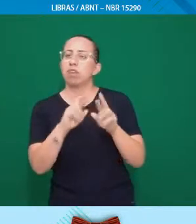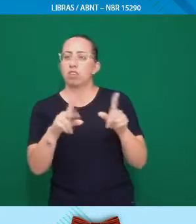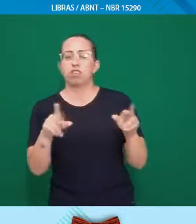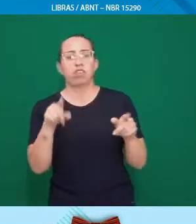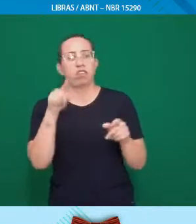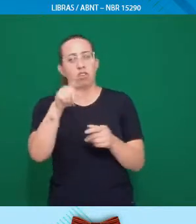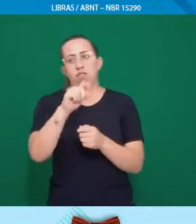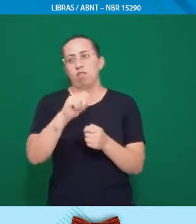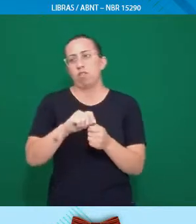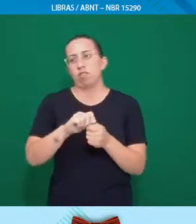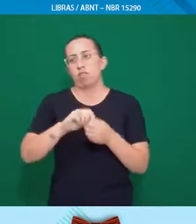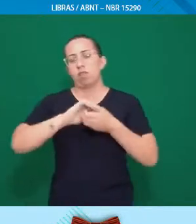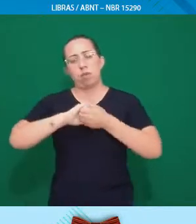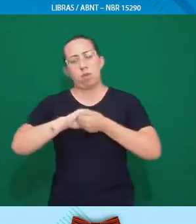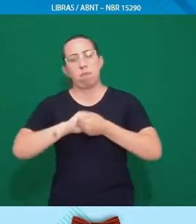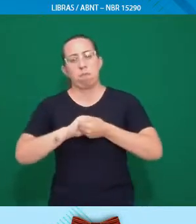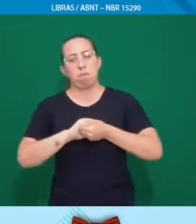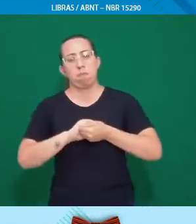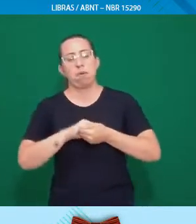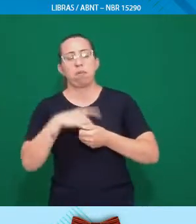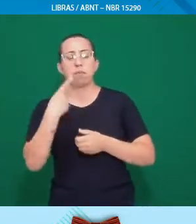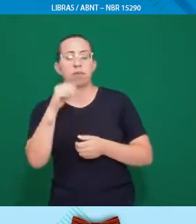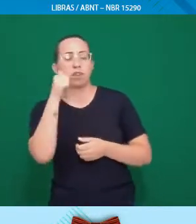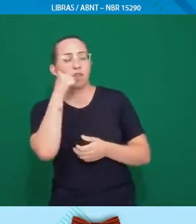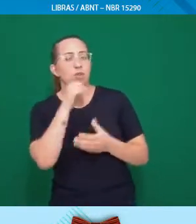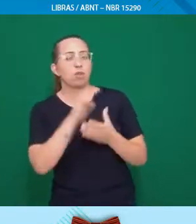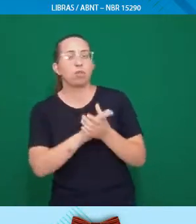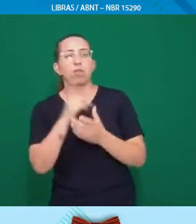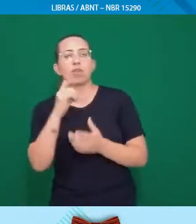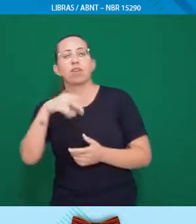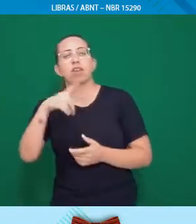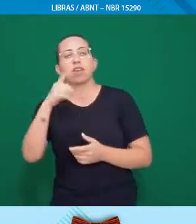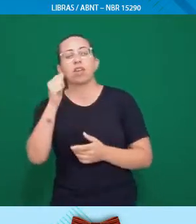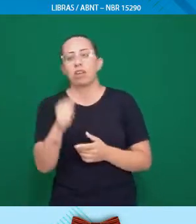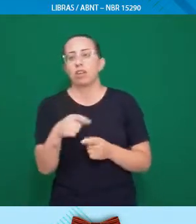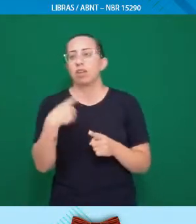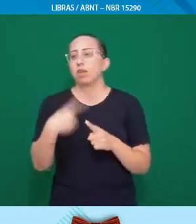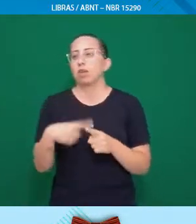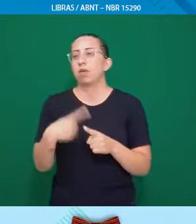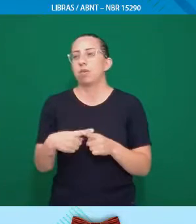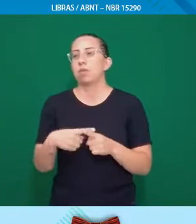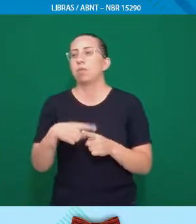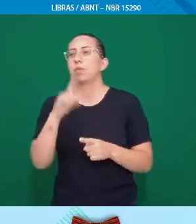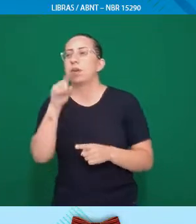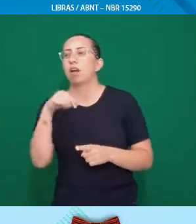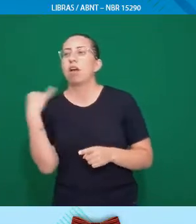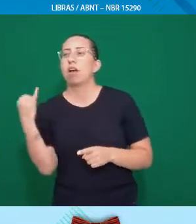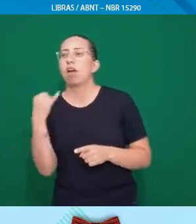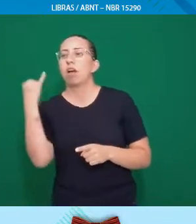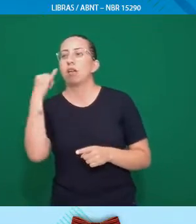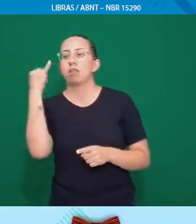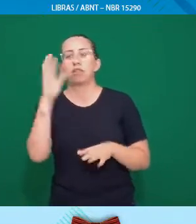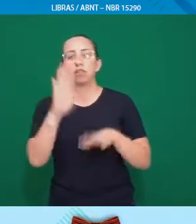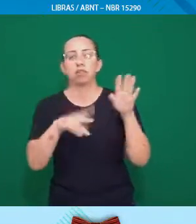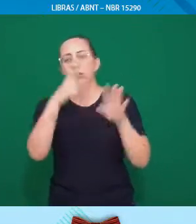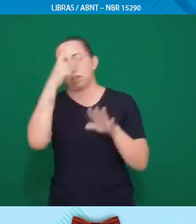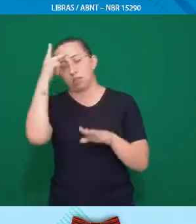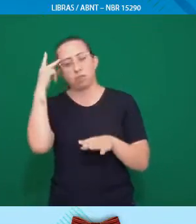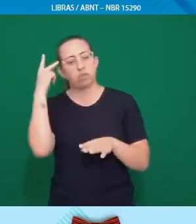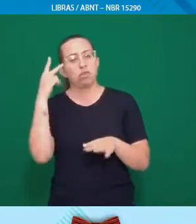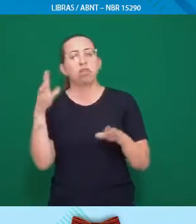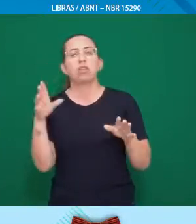algo você faz os parabéns para sua esposa pago por que é importante sozinhas as pessoas que ia chegar no lugar